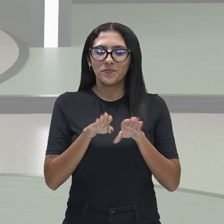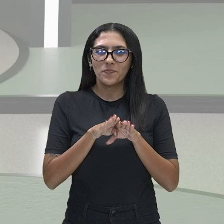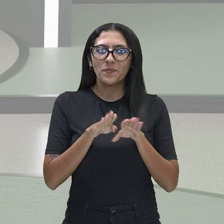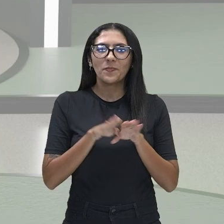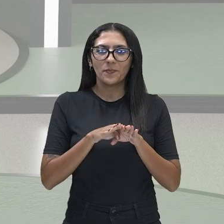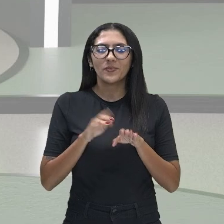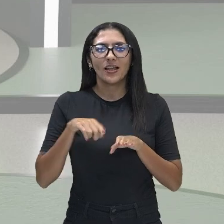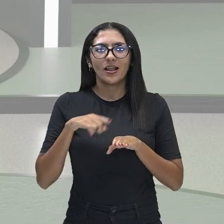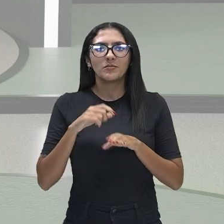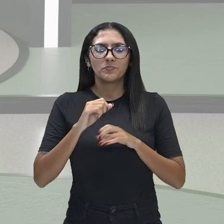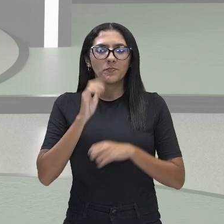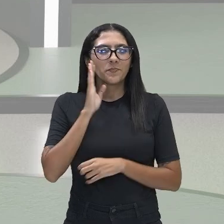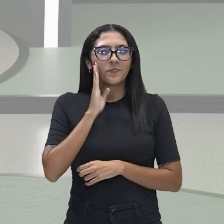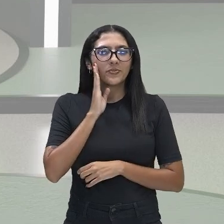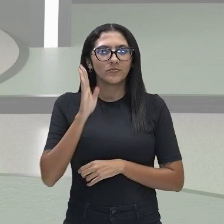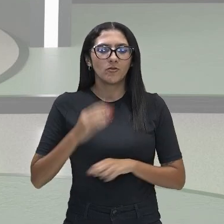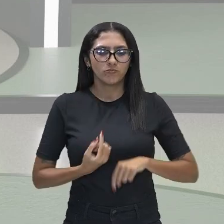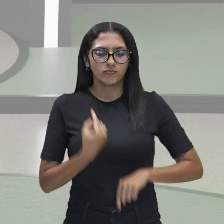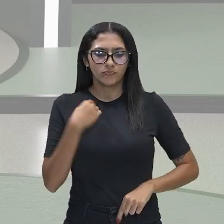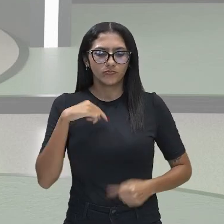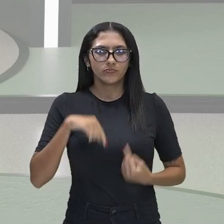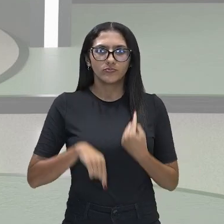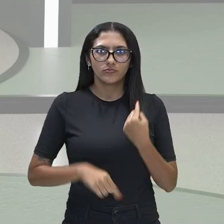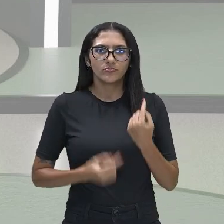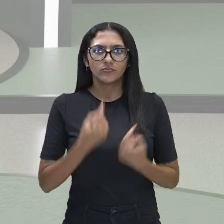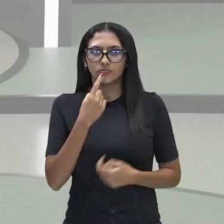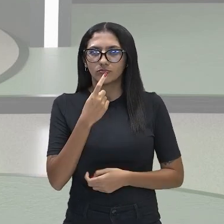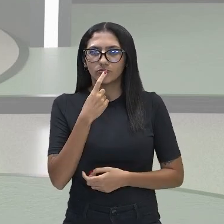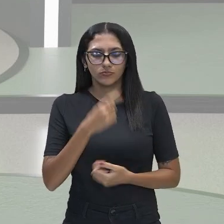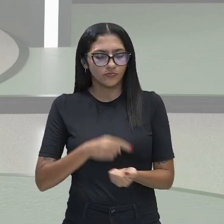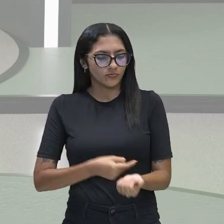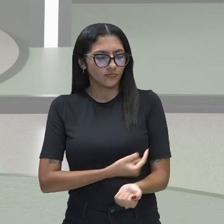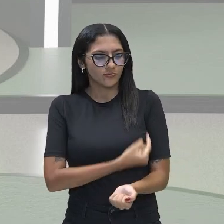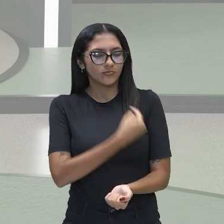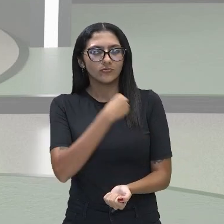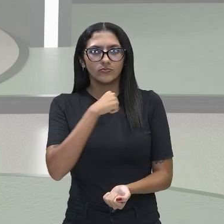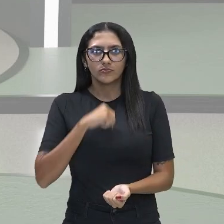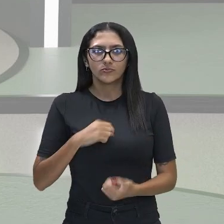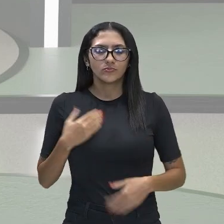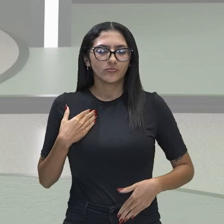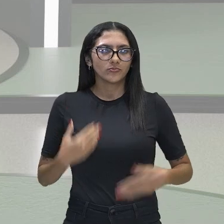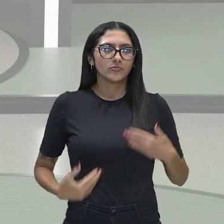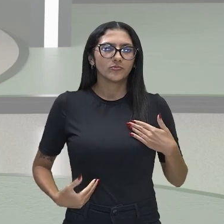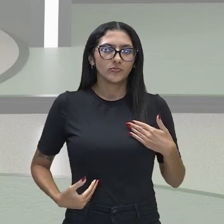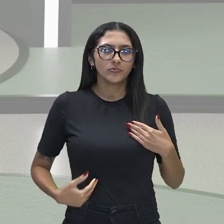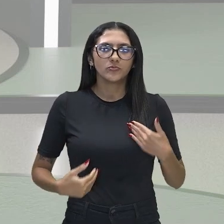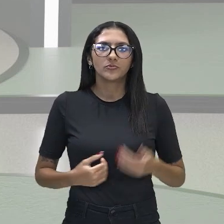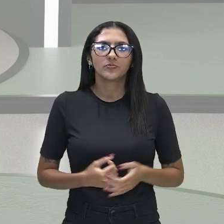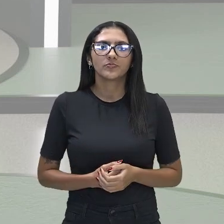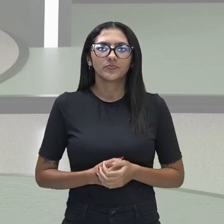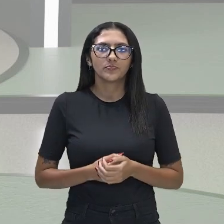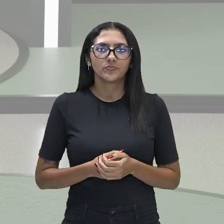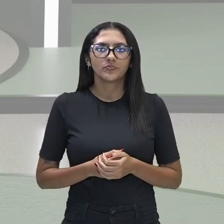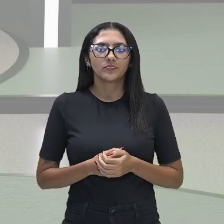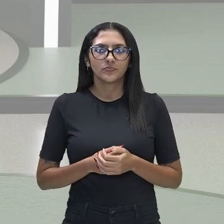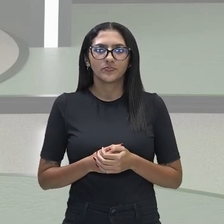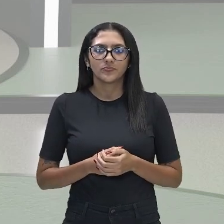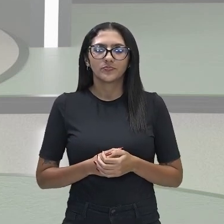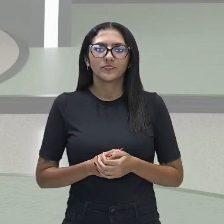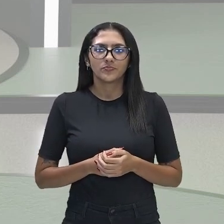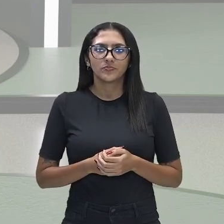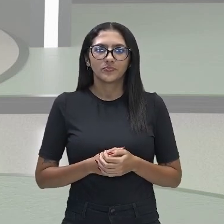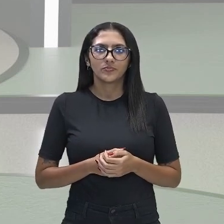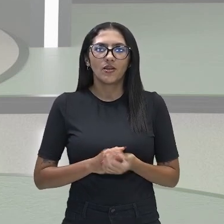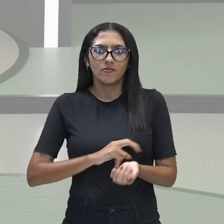que faz a distribuição do sangue para todo o nosso corpo através dos vasos